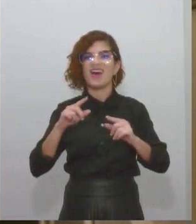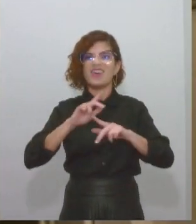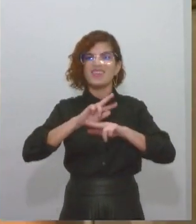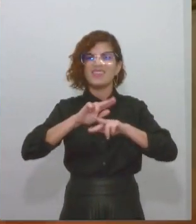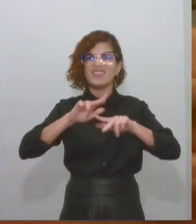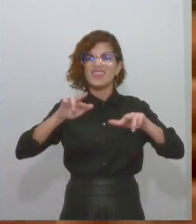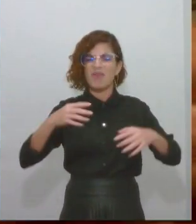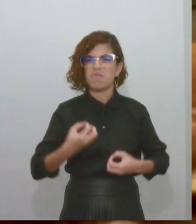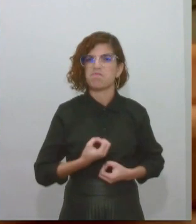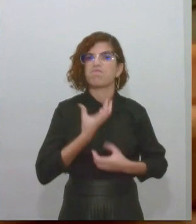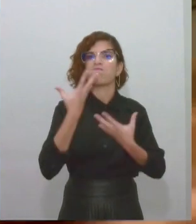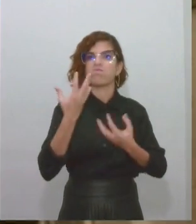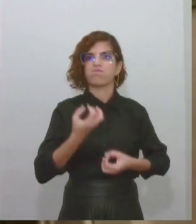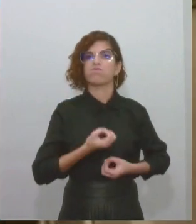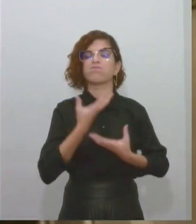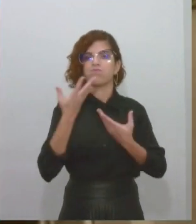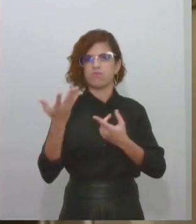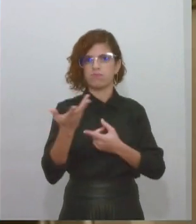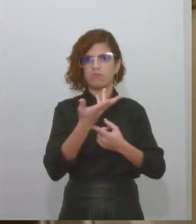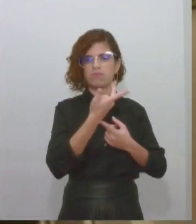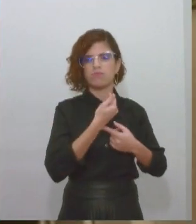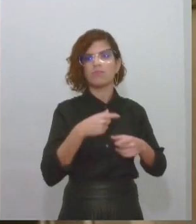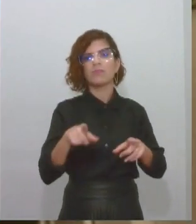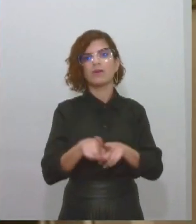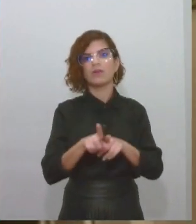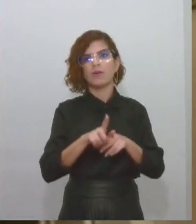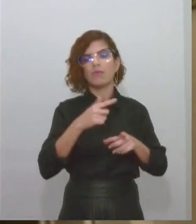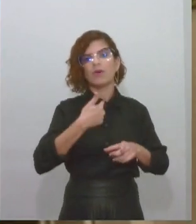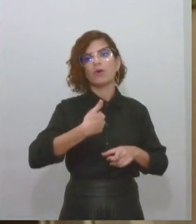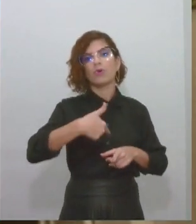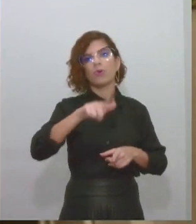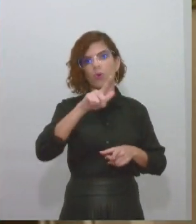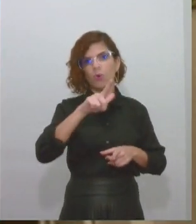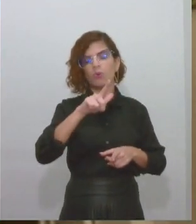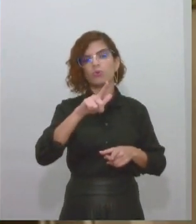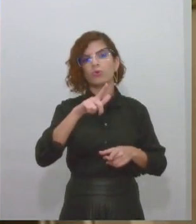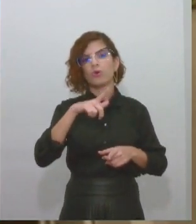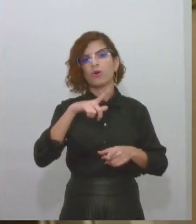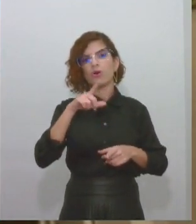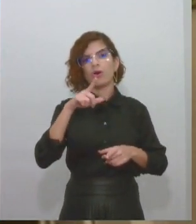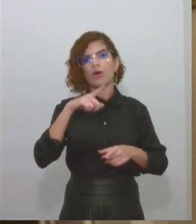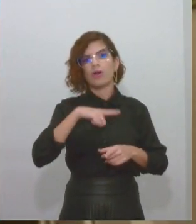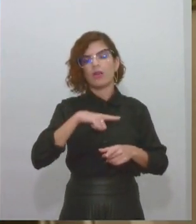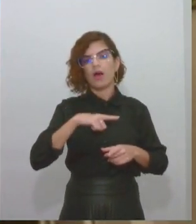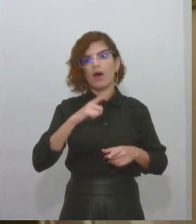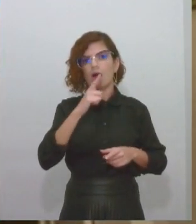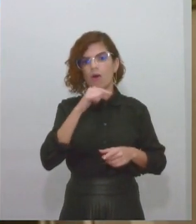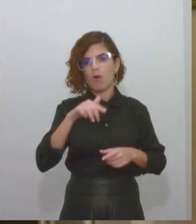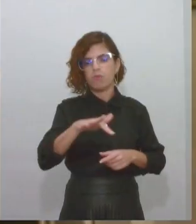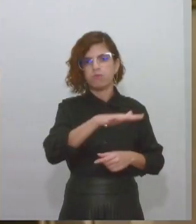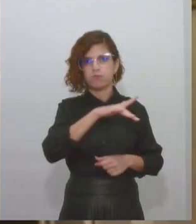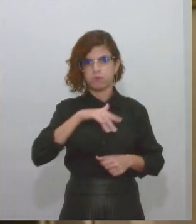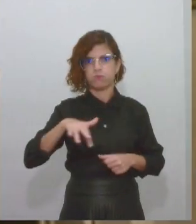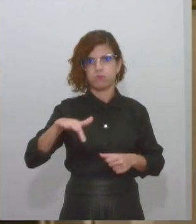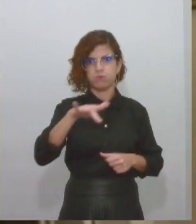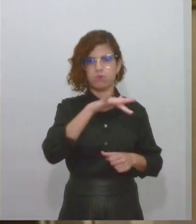artísticas. E temos um palco na Lagoa, que chamamos a nossa Lagoa da Porta,